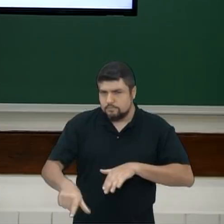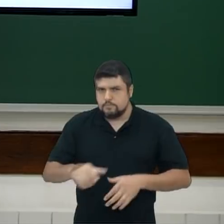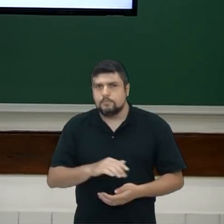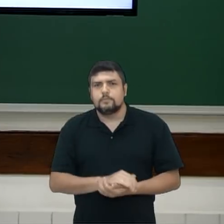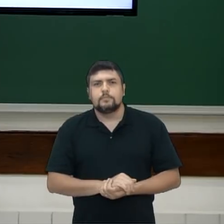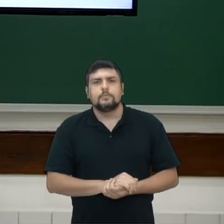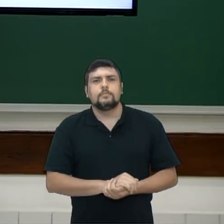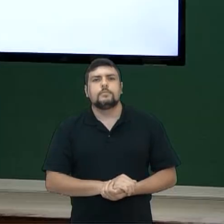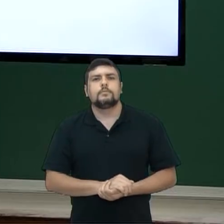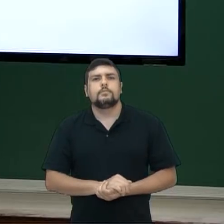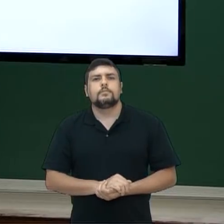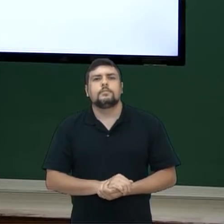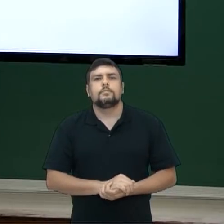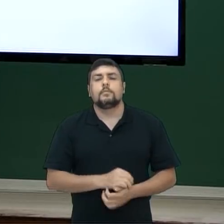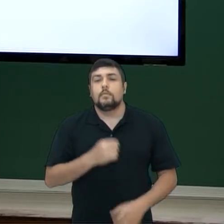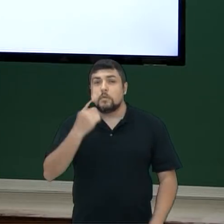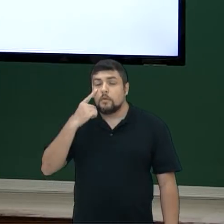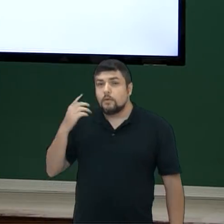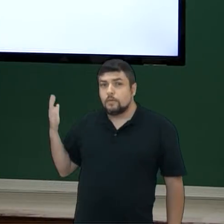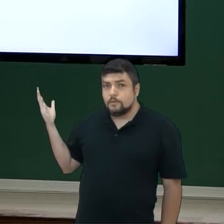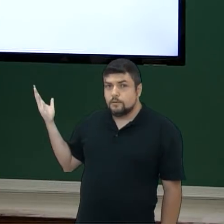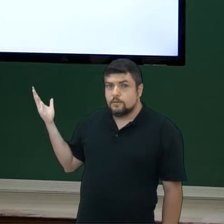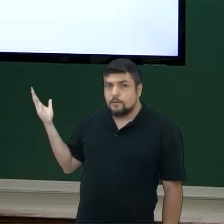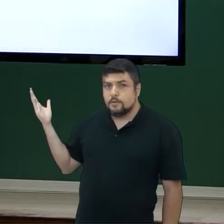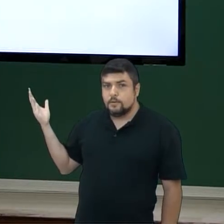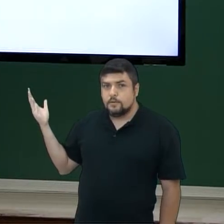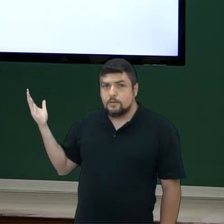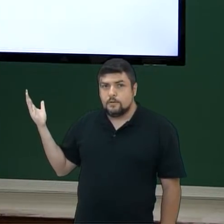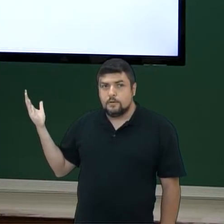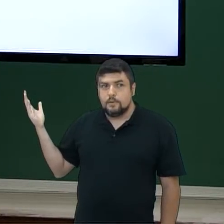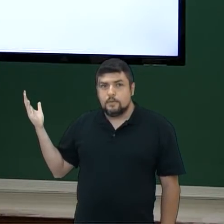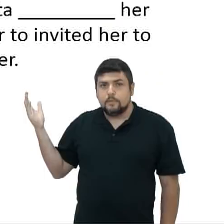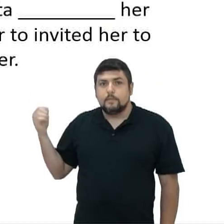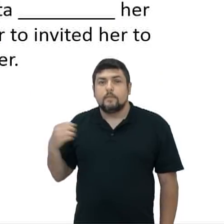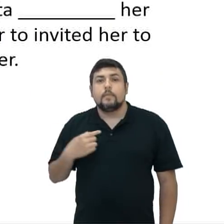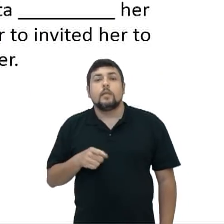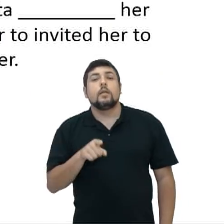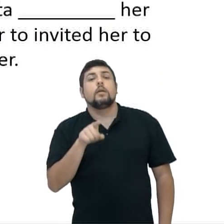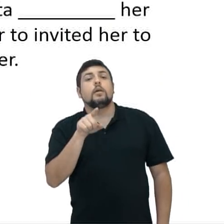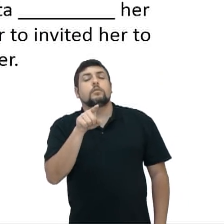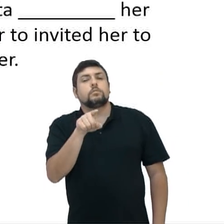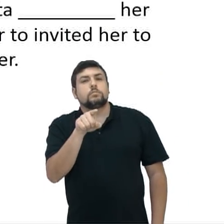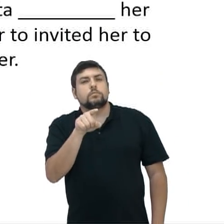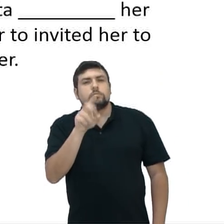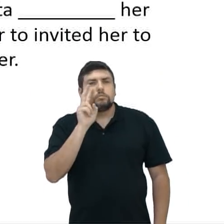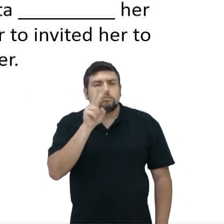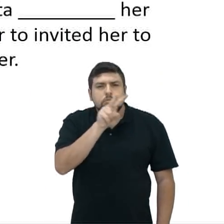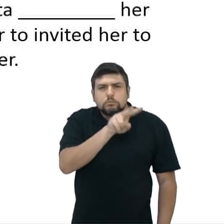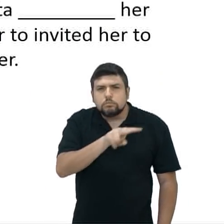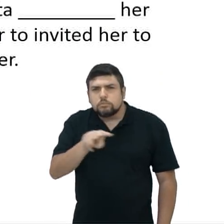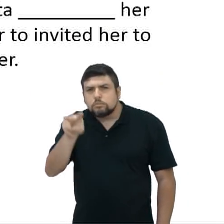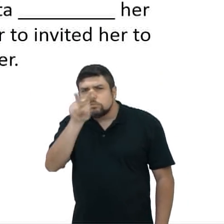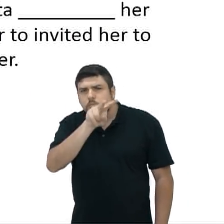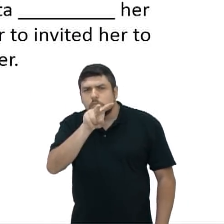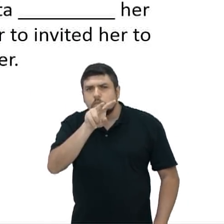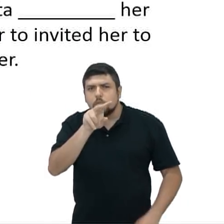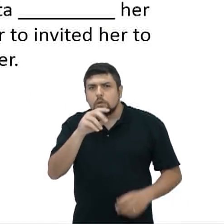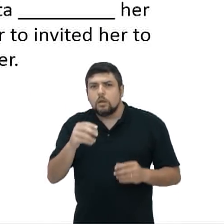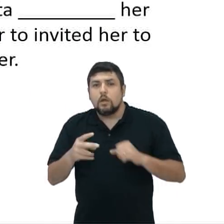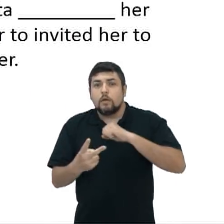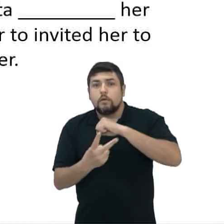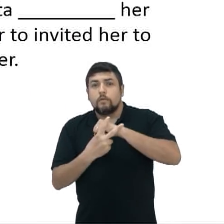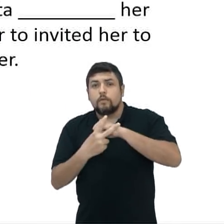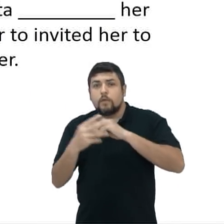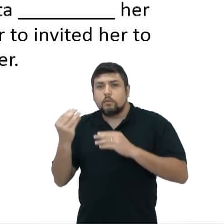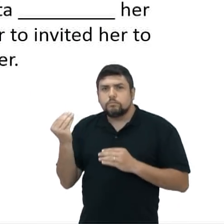Bom, então aqui você tem as figuras e você vai completar essa frase com os verbos. Mas tem um verbo certo?